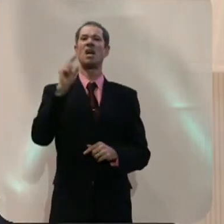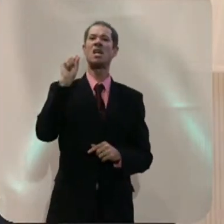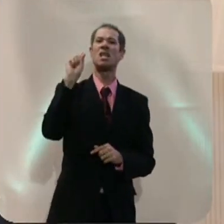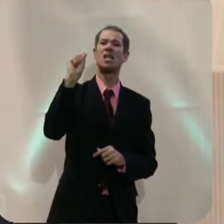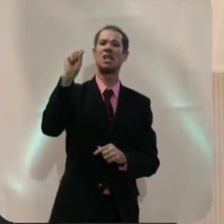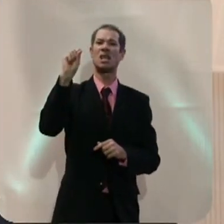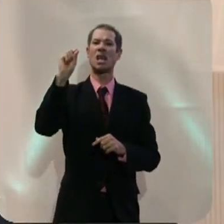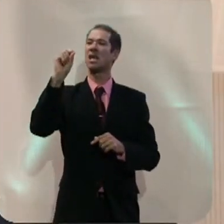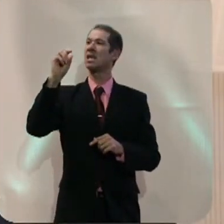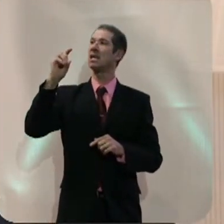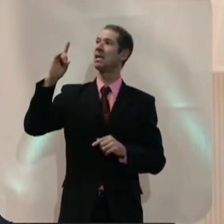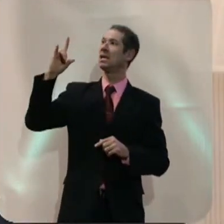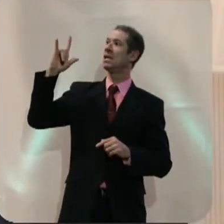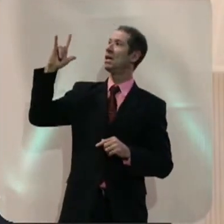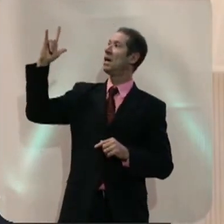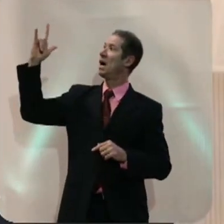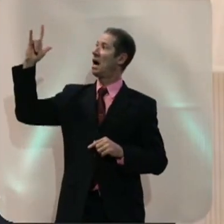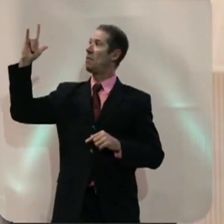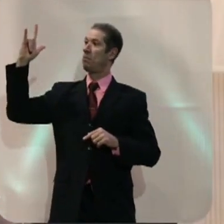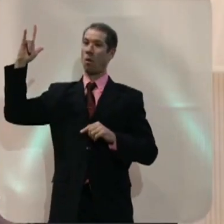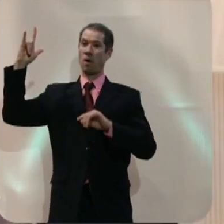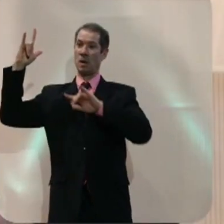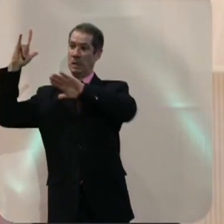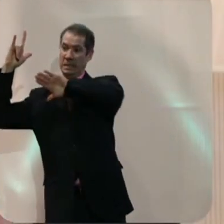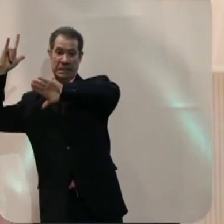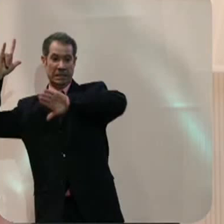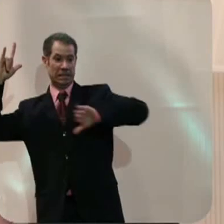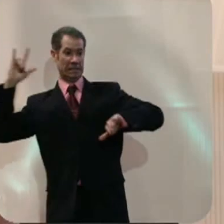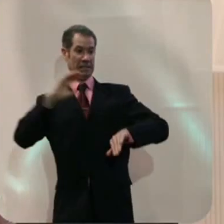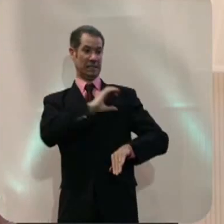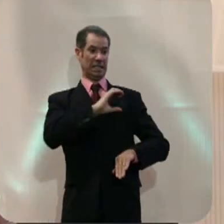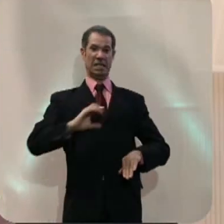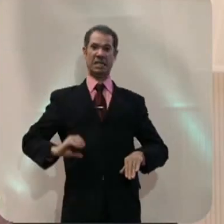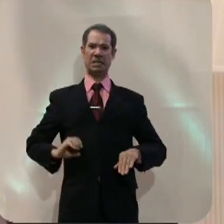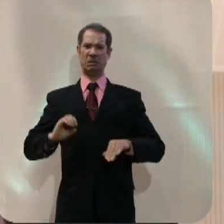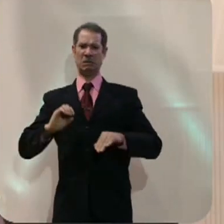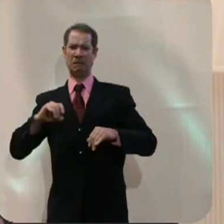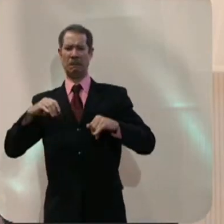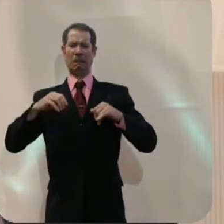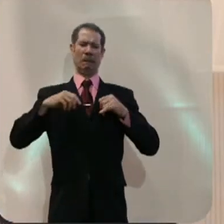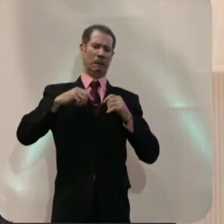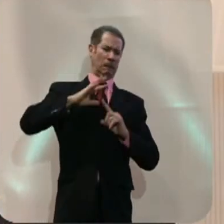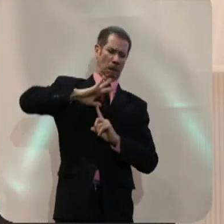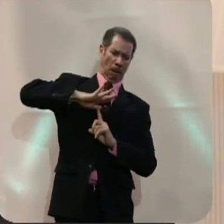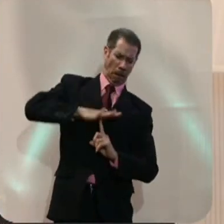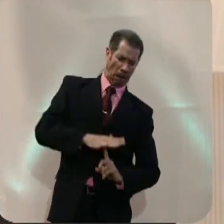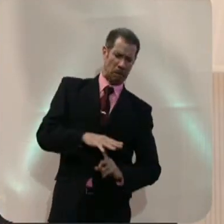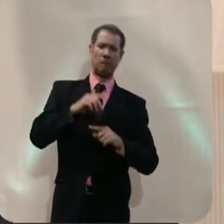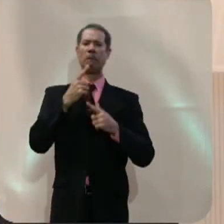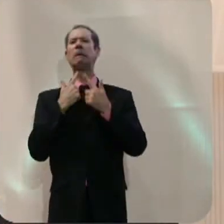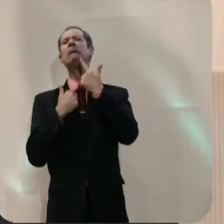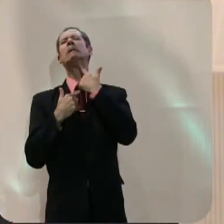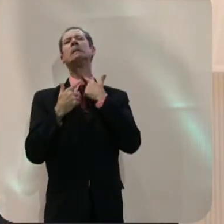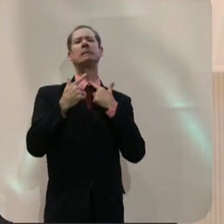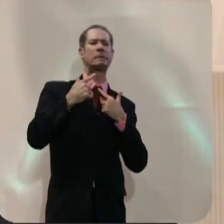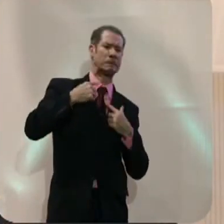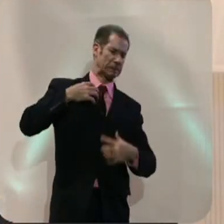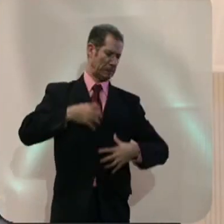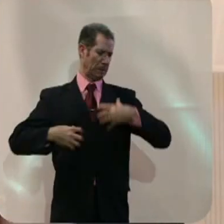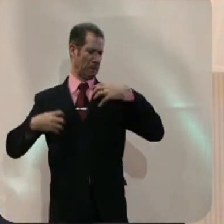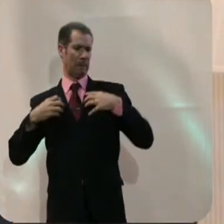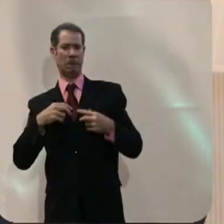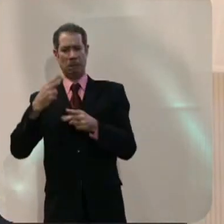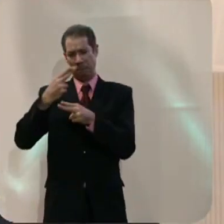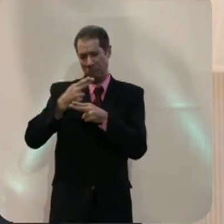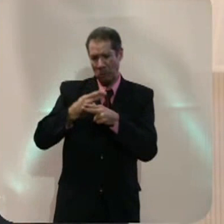nos separará do amor de Cristo? Será a tribulação, a angústia, ou a perseguição, ou a fome, ou a nudez,